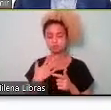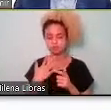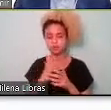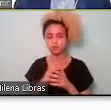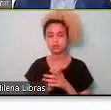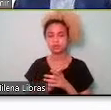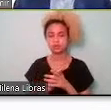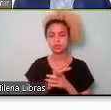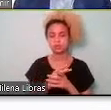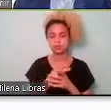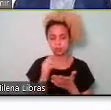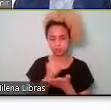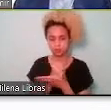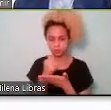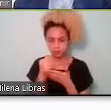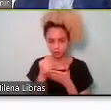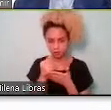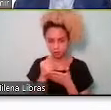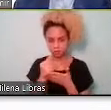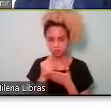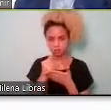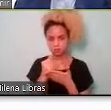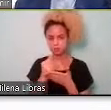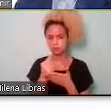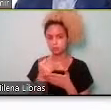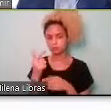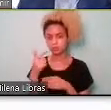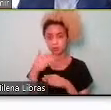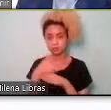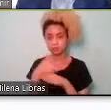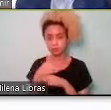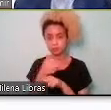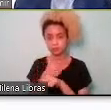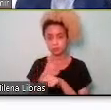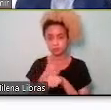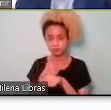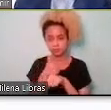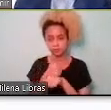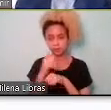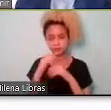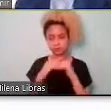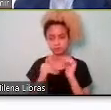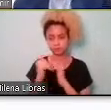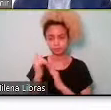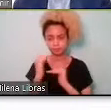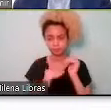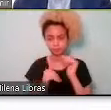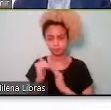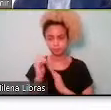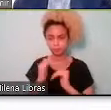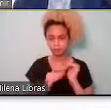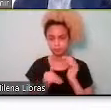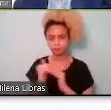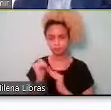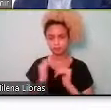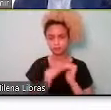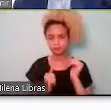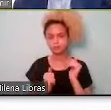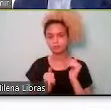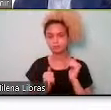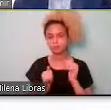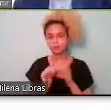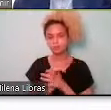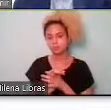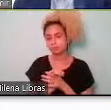coberto por contratos, sem participação de profissional habilitado, ele é passível de nulidade.